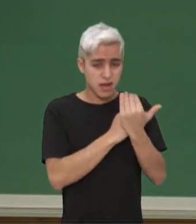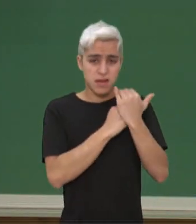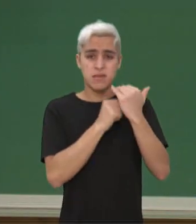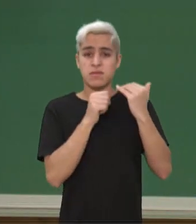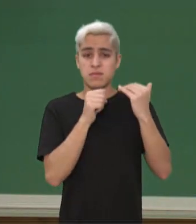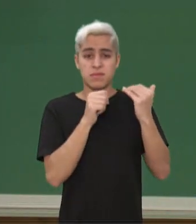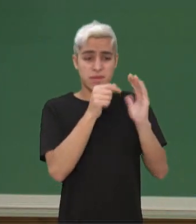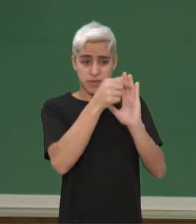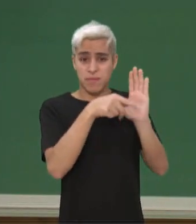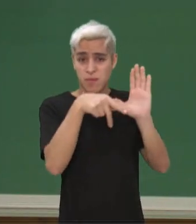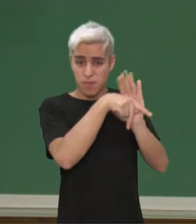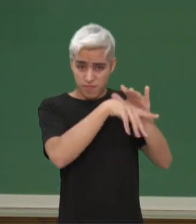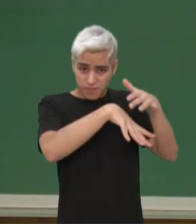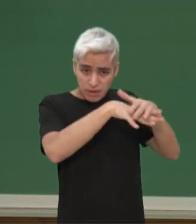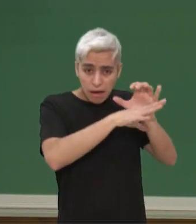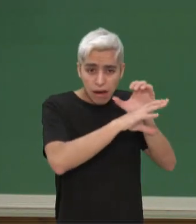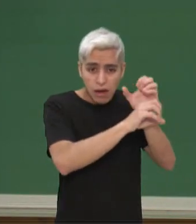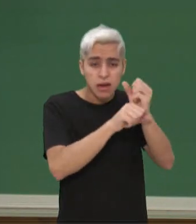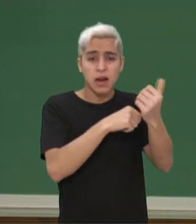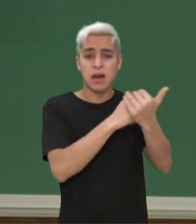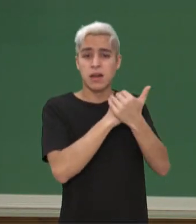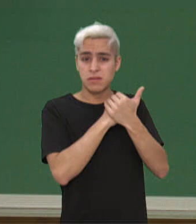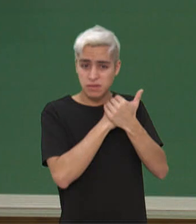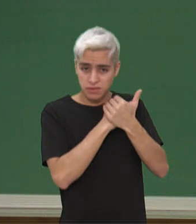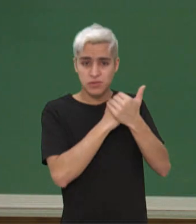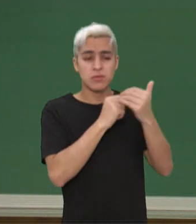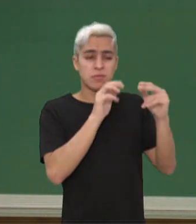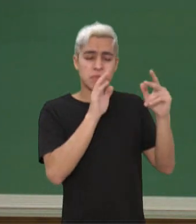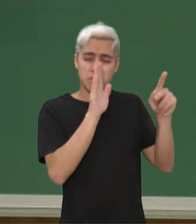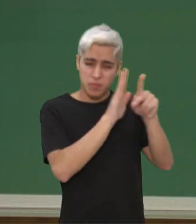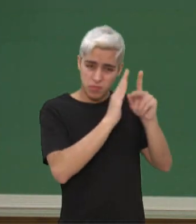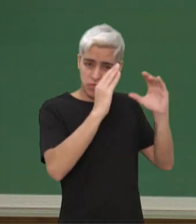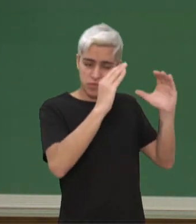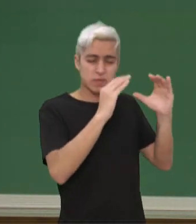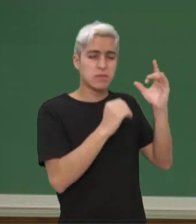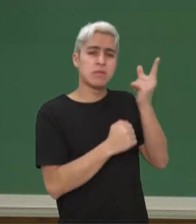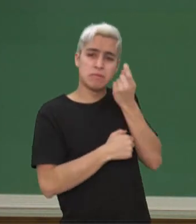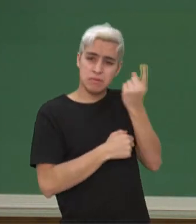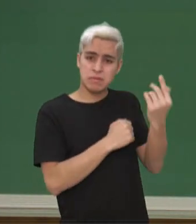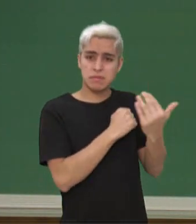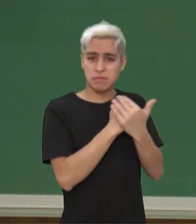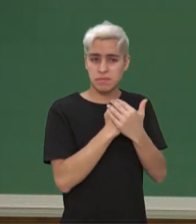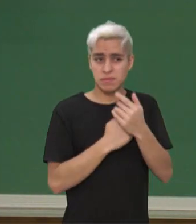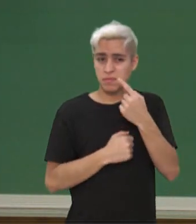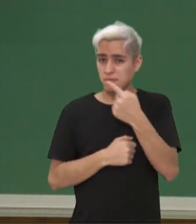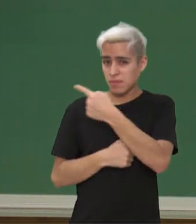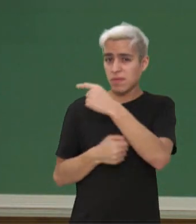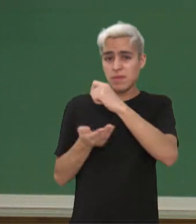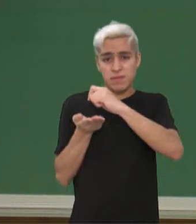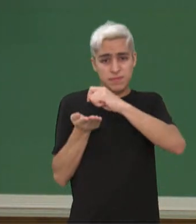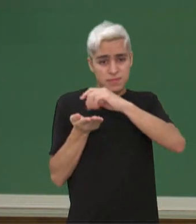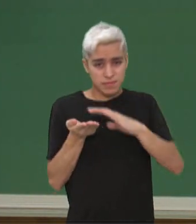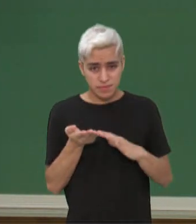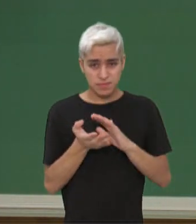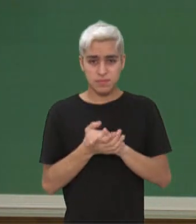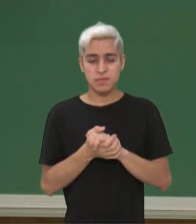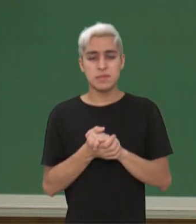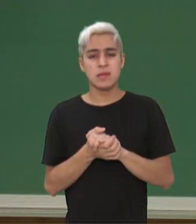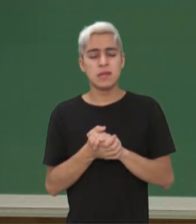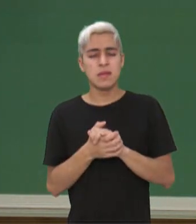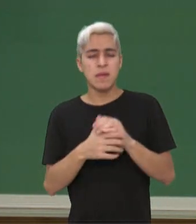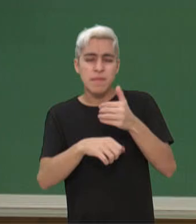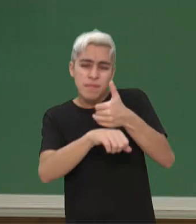de matemática que você pode utilizar, de funções bem interessantes. Esse foi o exercício e mais